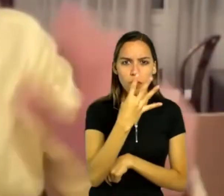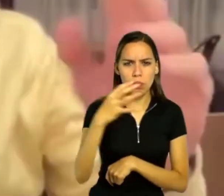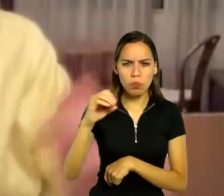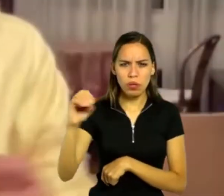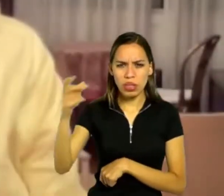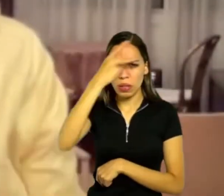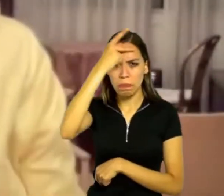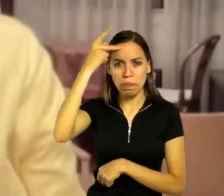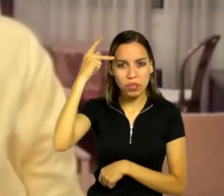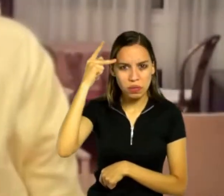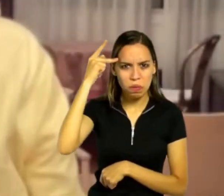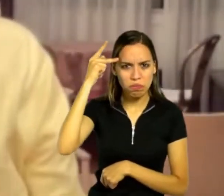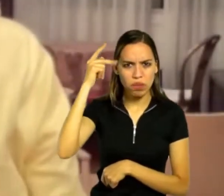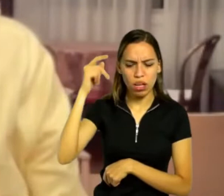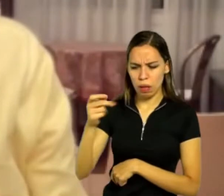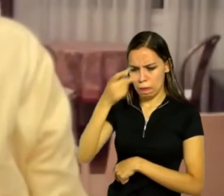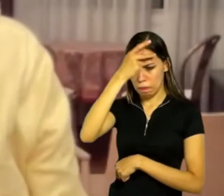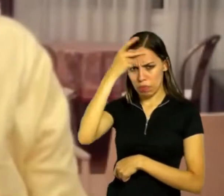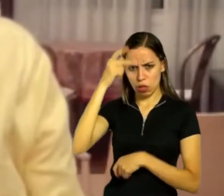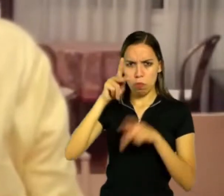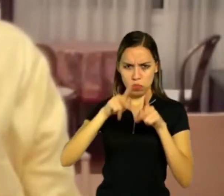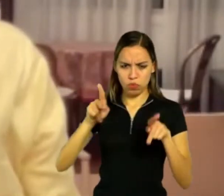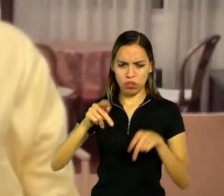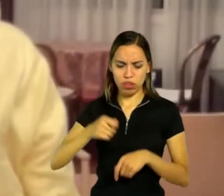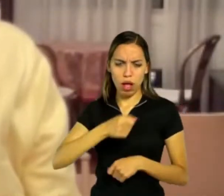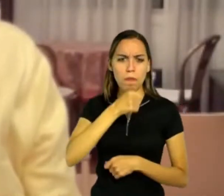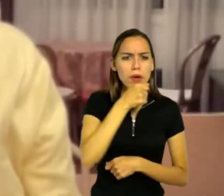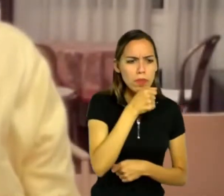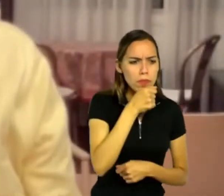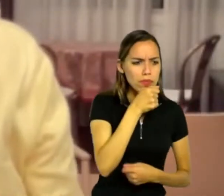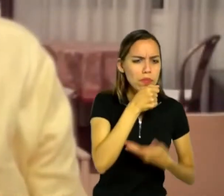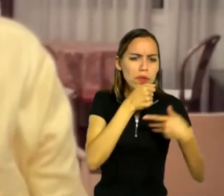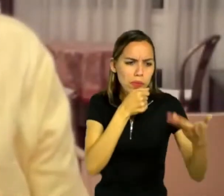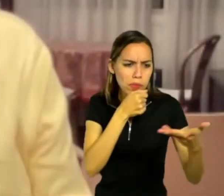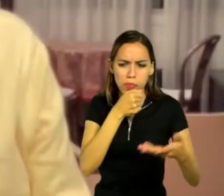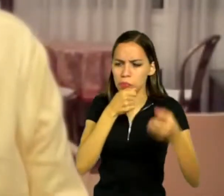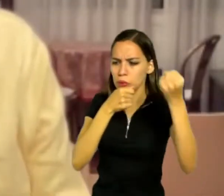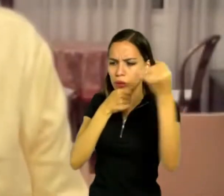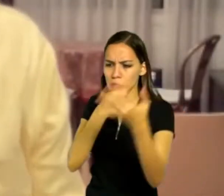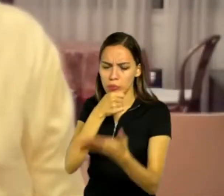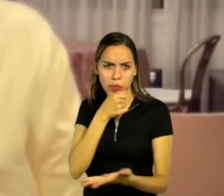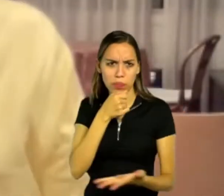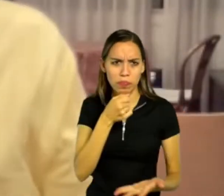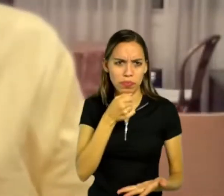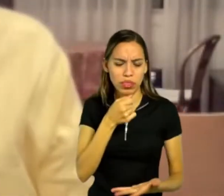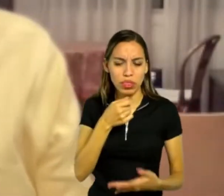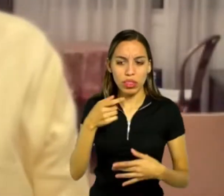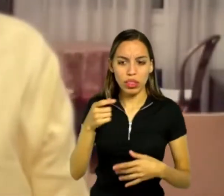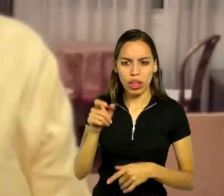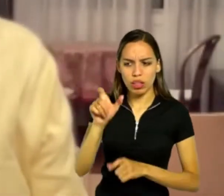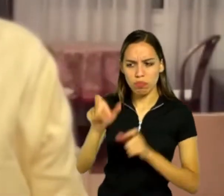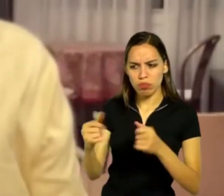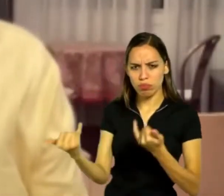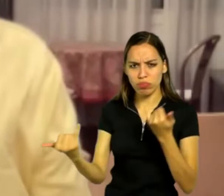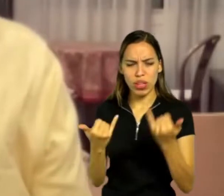falam, não, você tem jeito para comunicação, tem jeito para explicar as coisas. Mas não é jeito, isso é